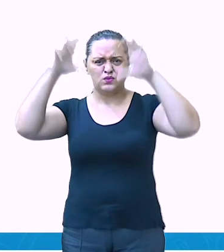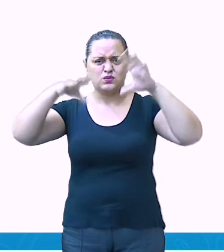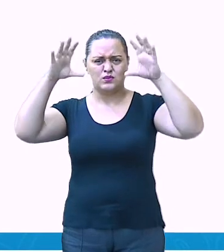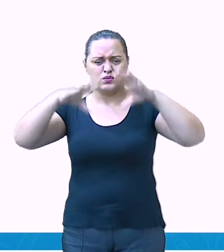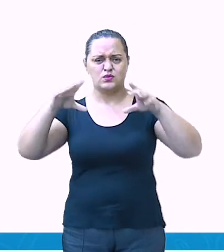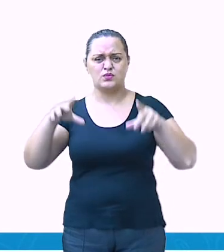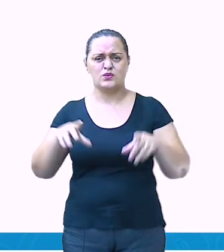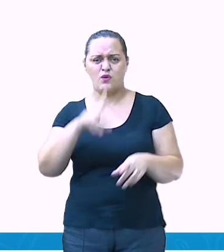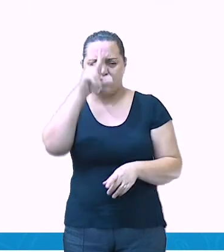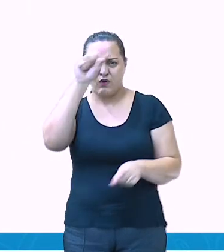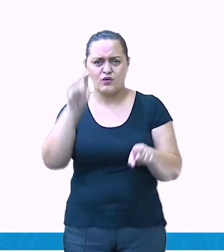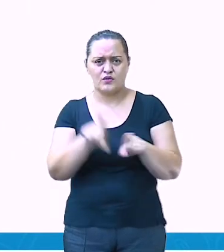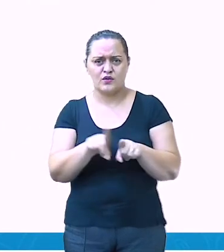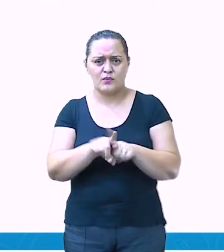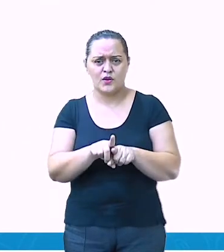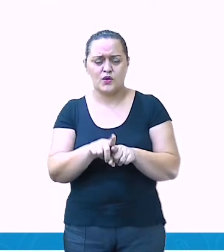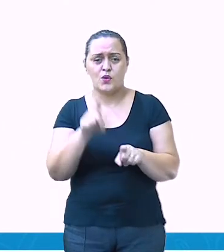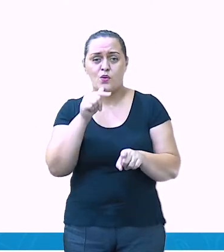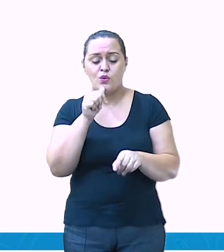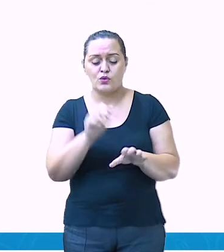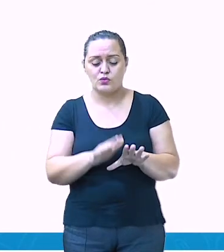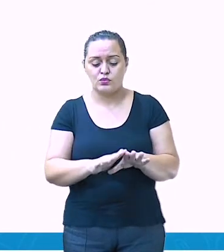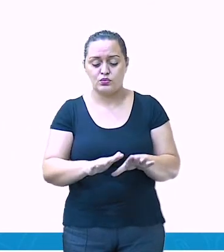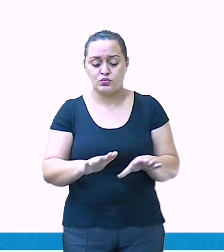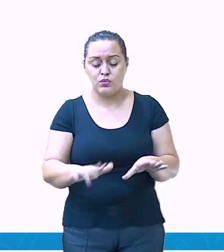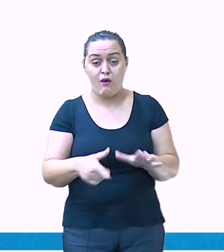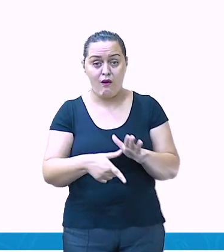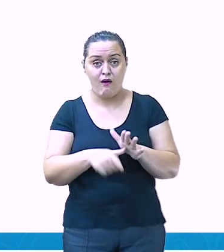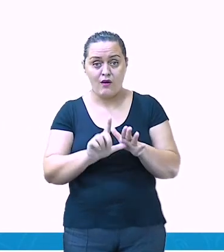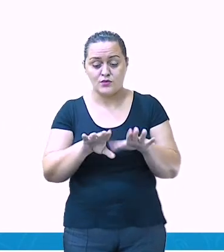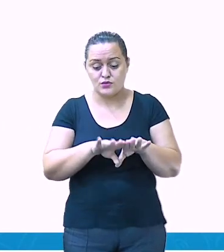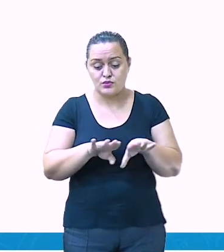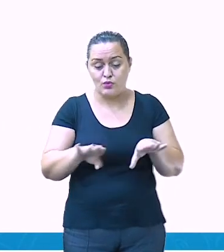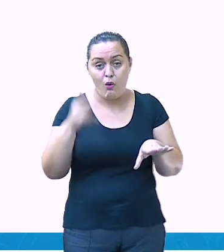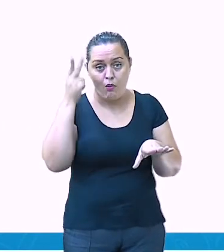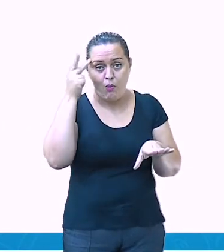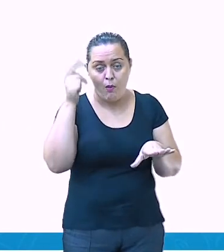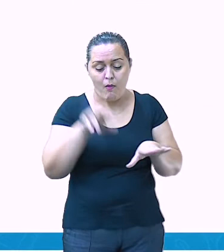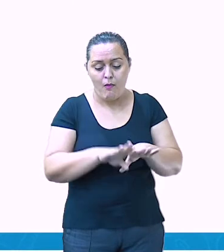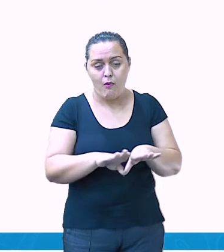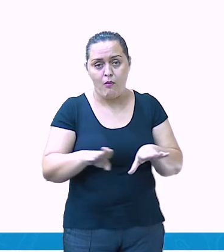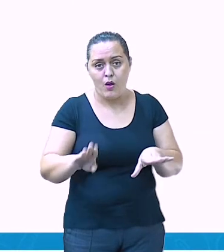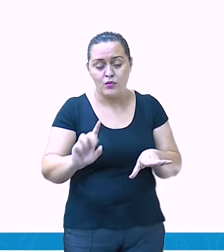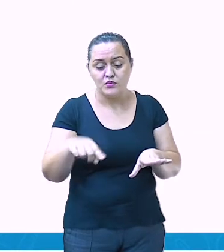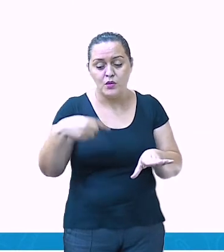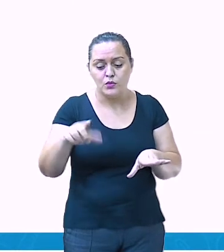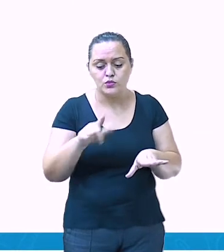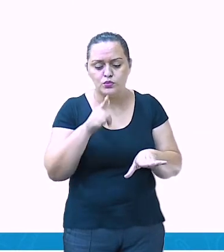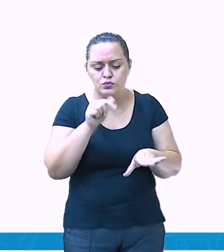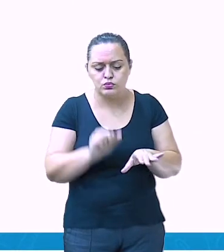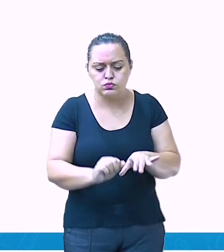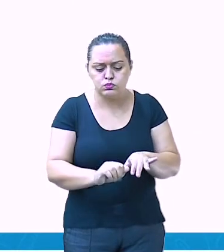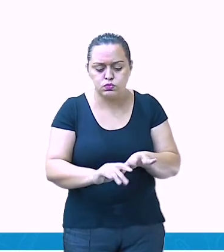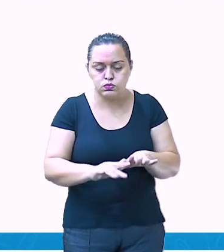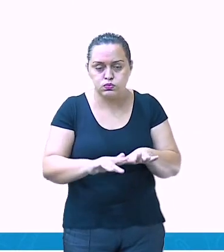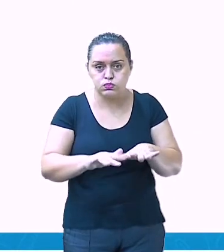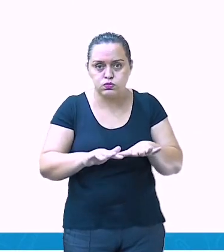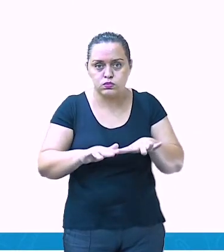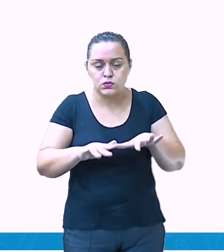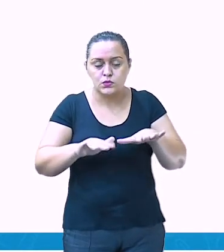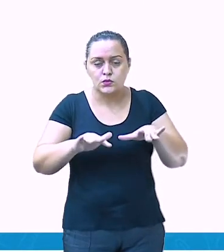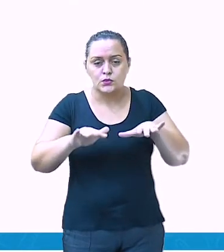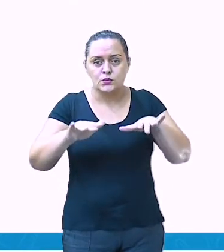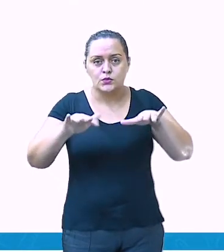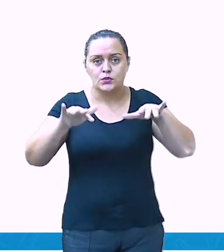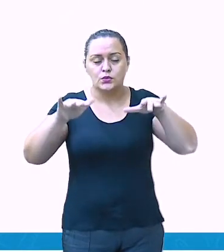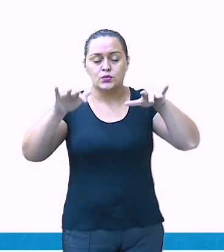meu rio, eu não vou ter espaço suficiente para aceitar, para comportar esta água que vai